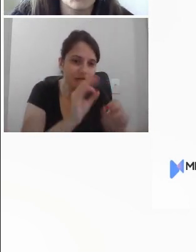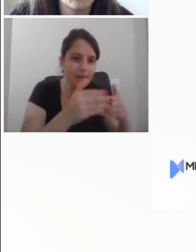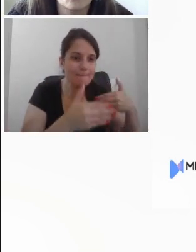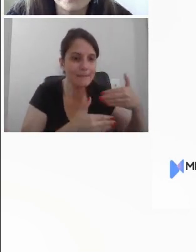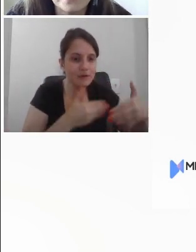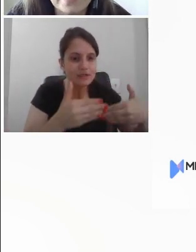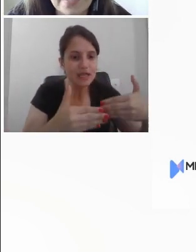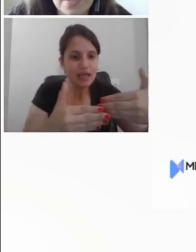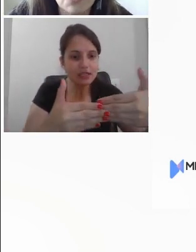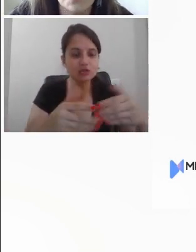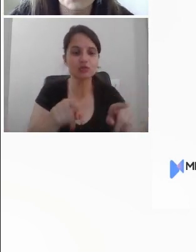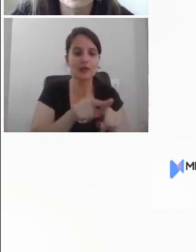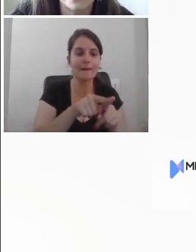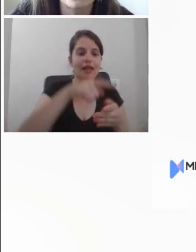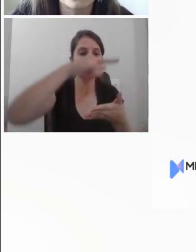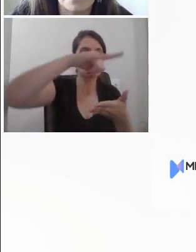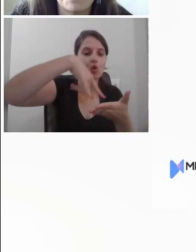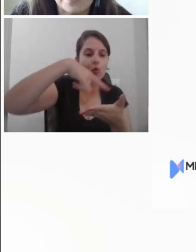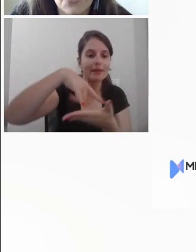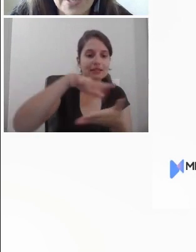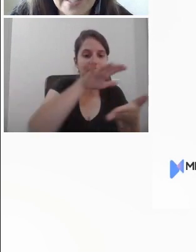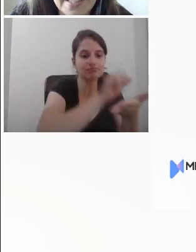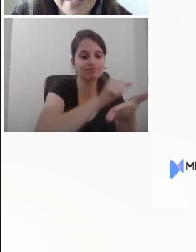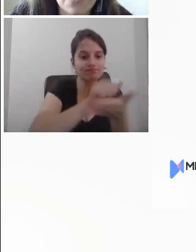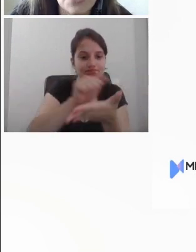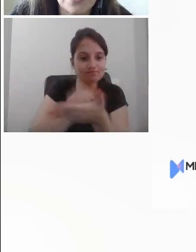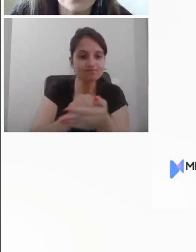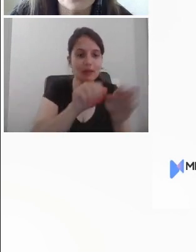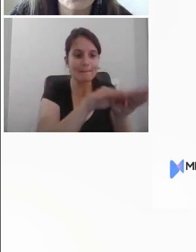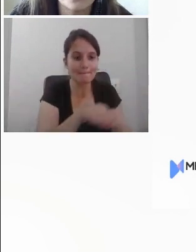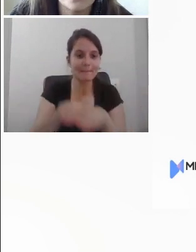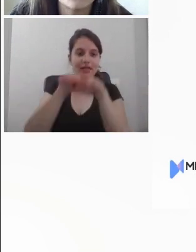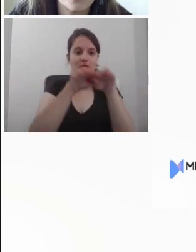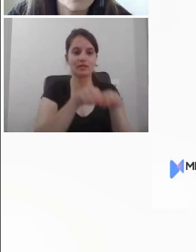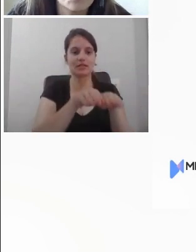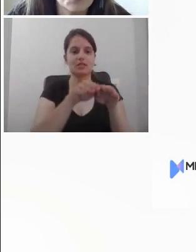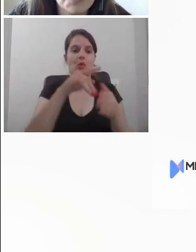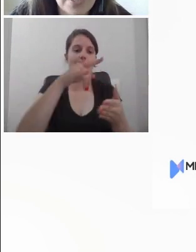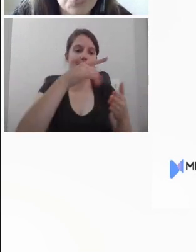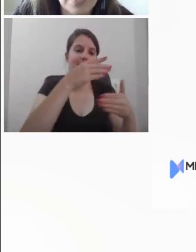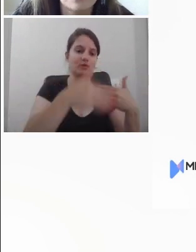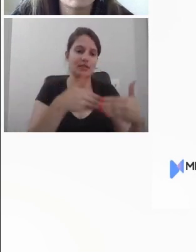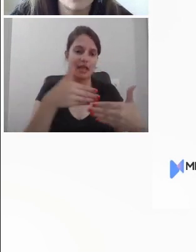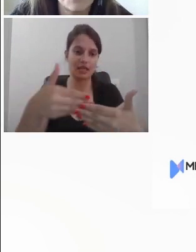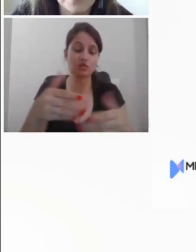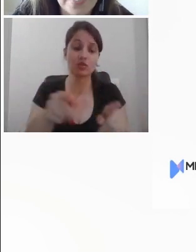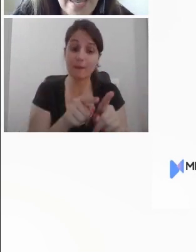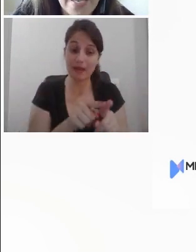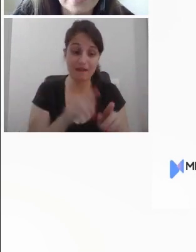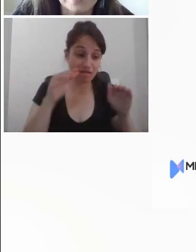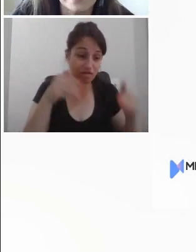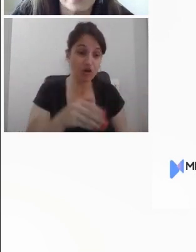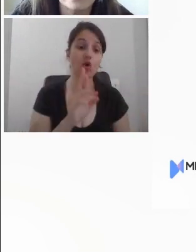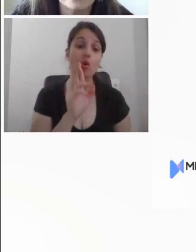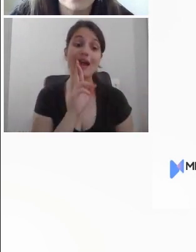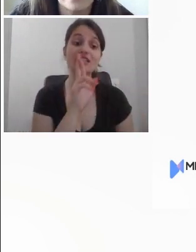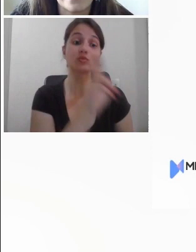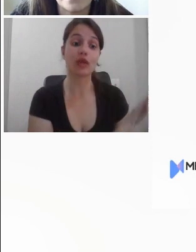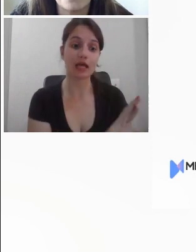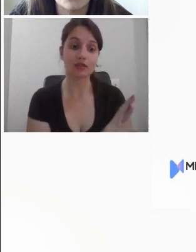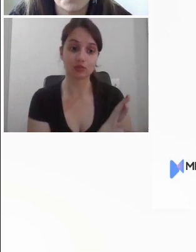na documentação de processos na padronização disso focavam muito no resultado de eficiência né